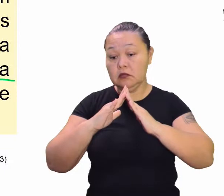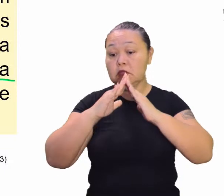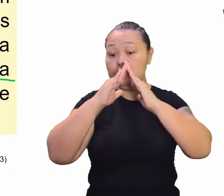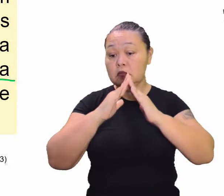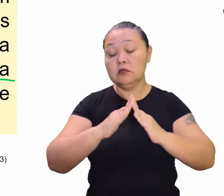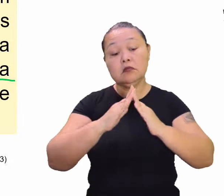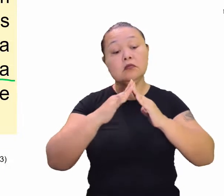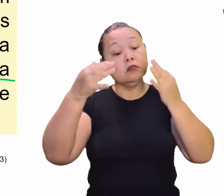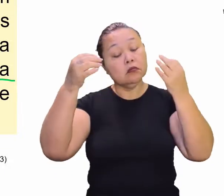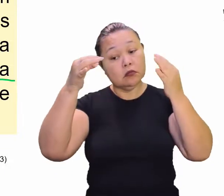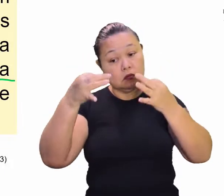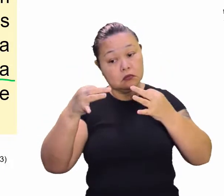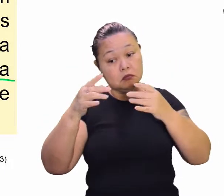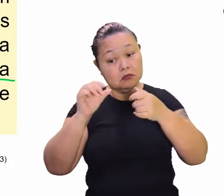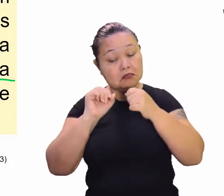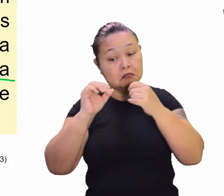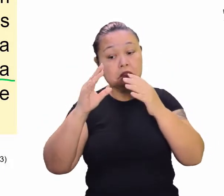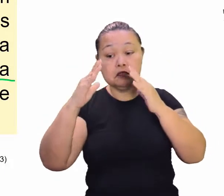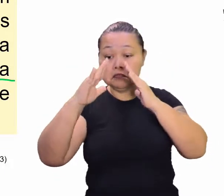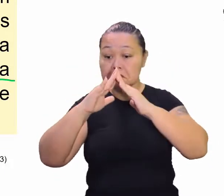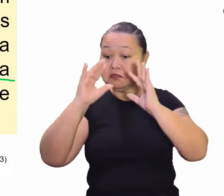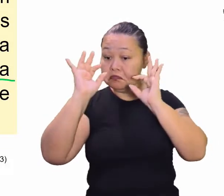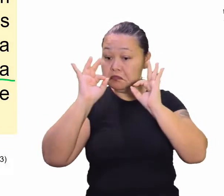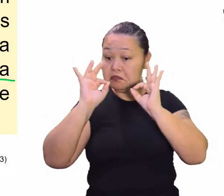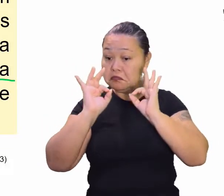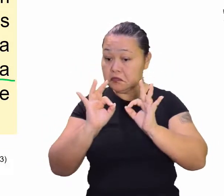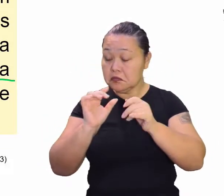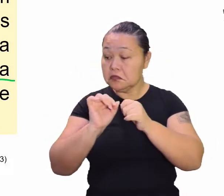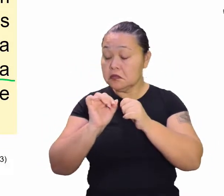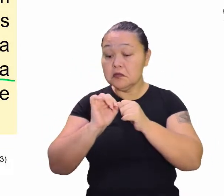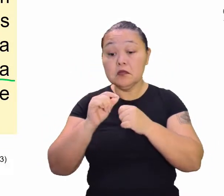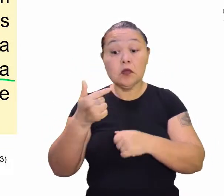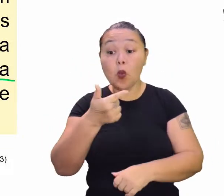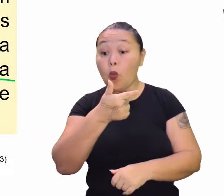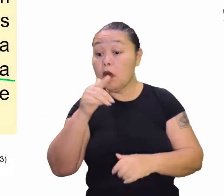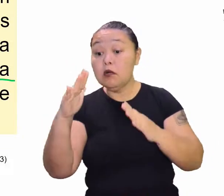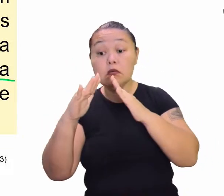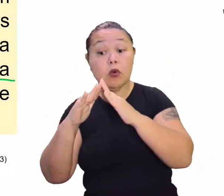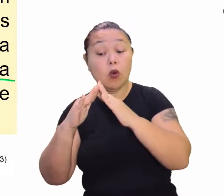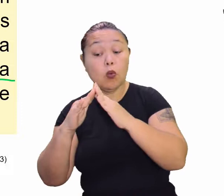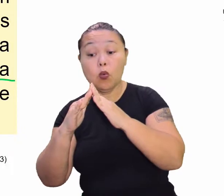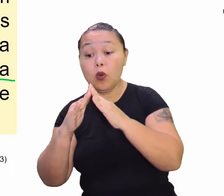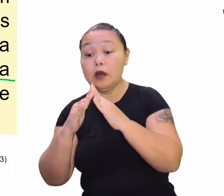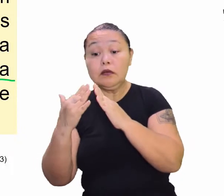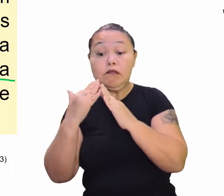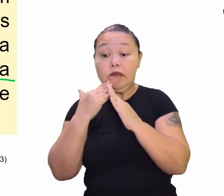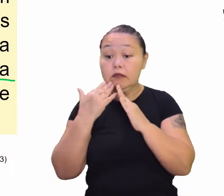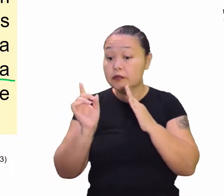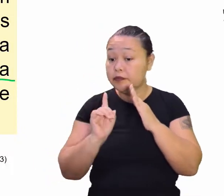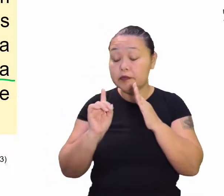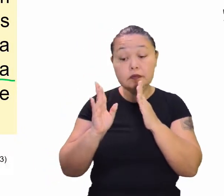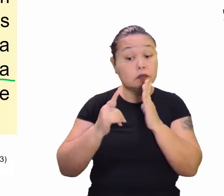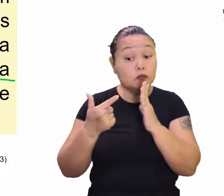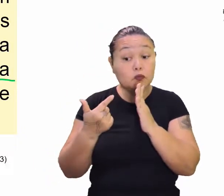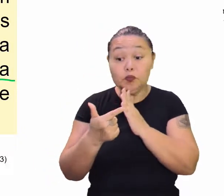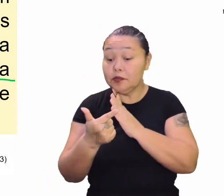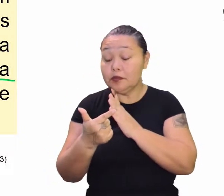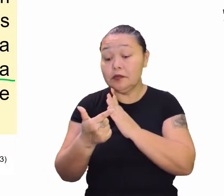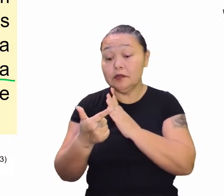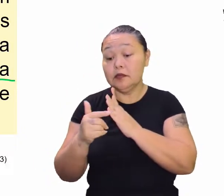moradia adequada, Rogério. Tem aqueles que não têm nem a moradia inadequada. Exato.